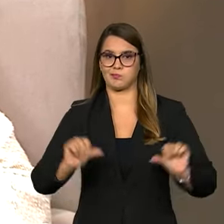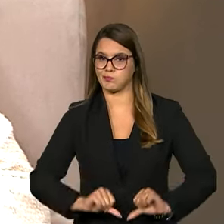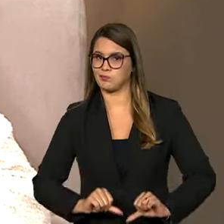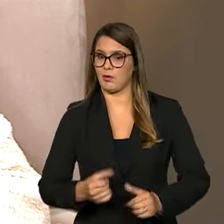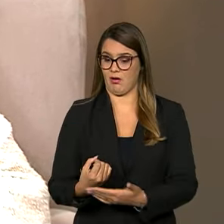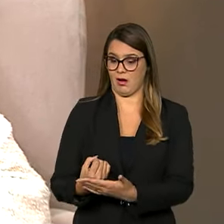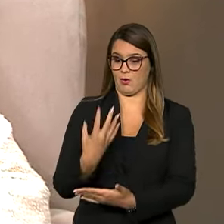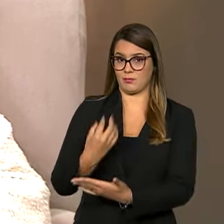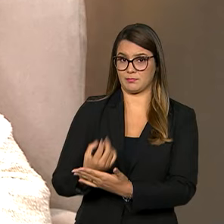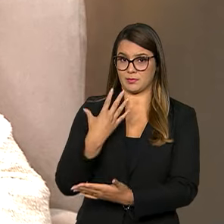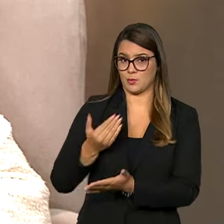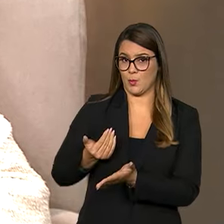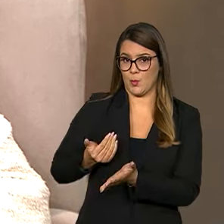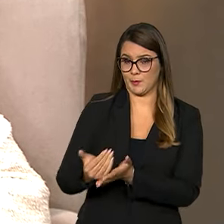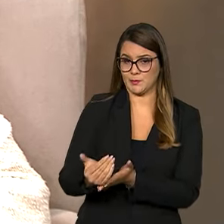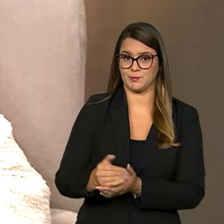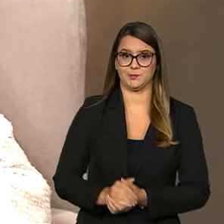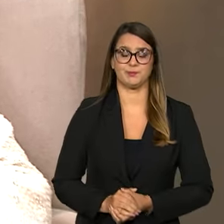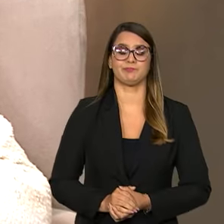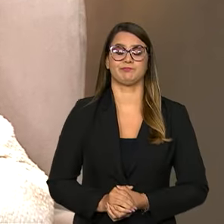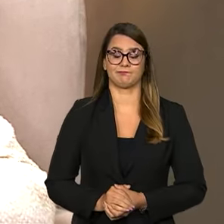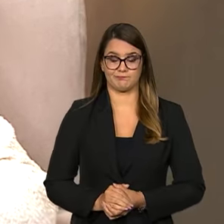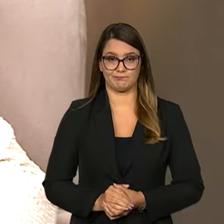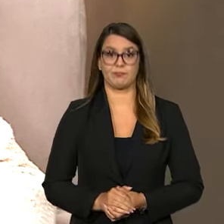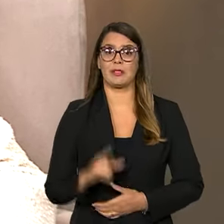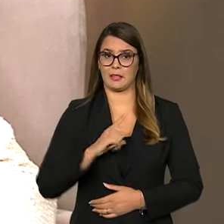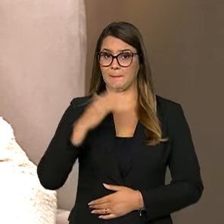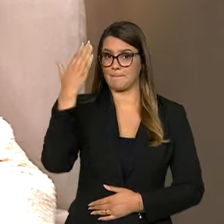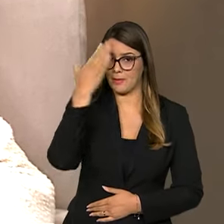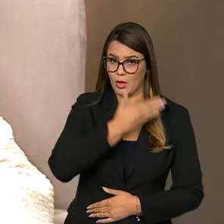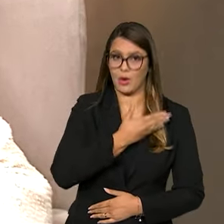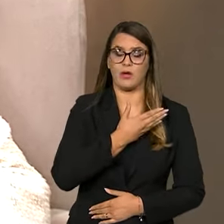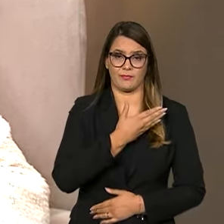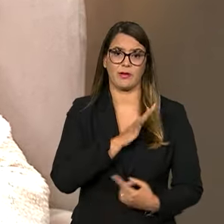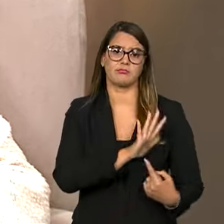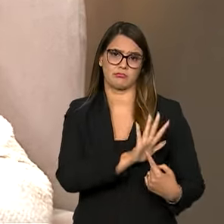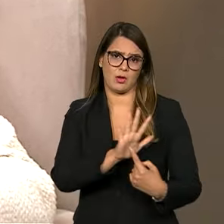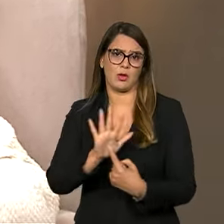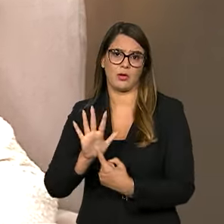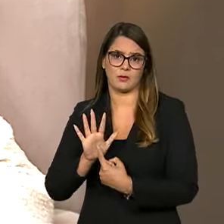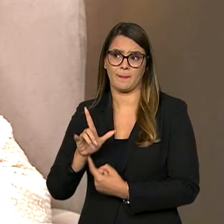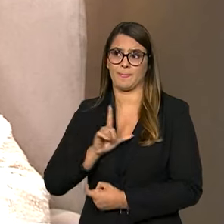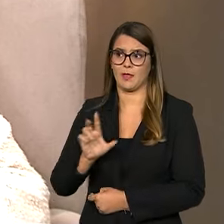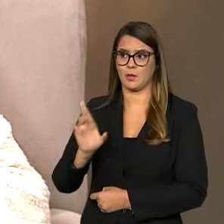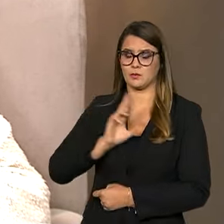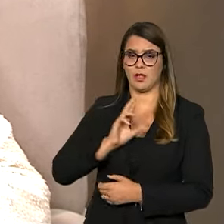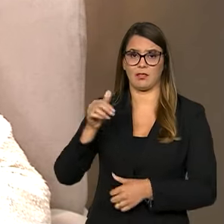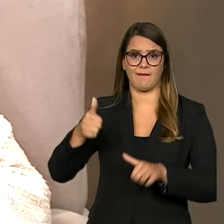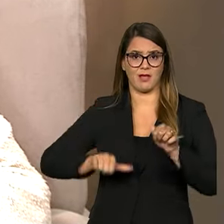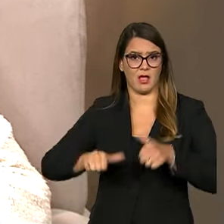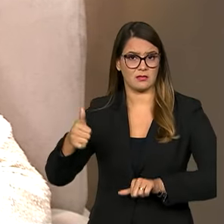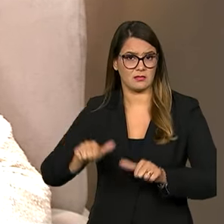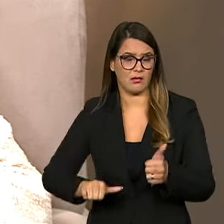da alfabetização Inicial então tem evidências disso né Nós temos resultados de avaliações